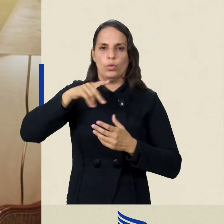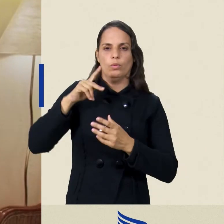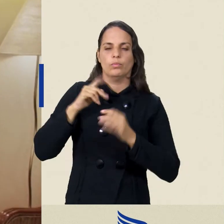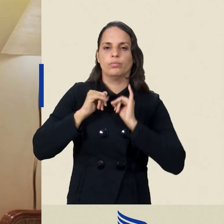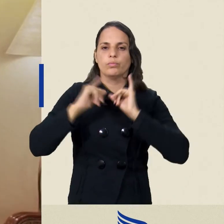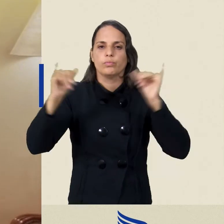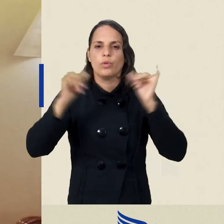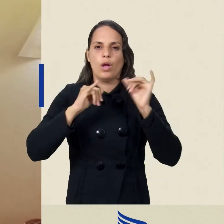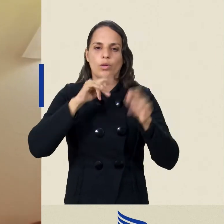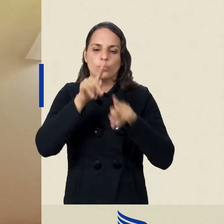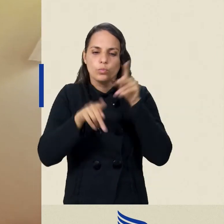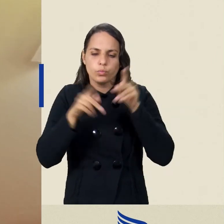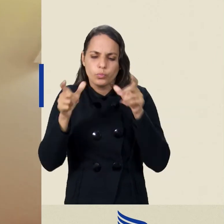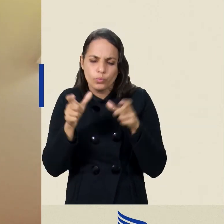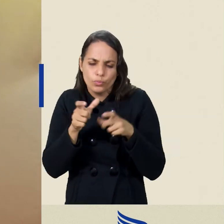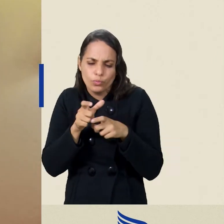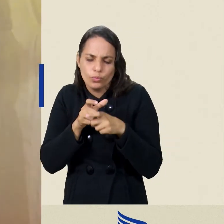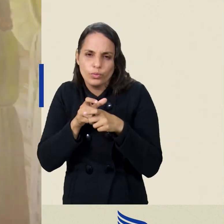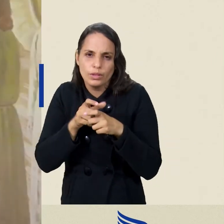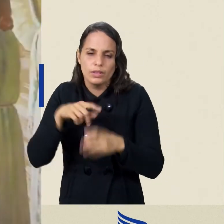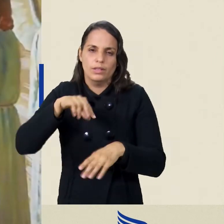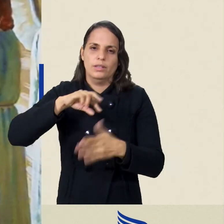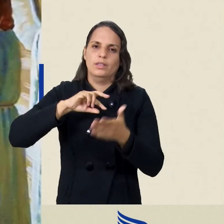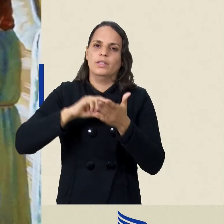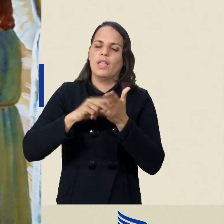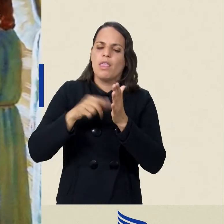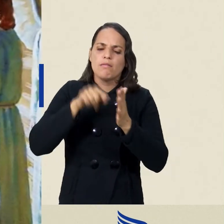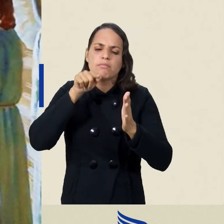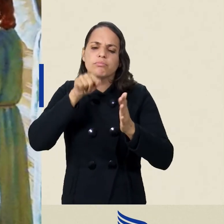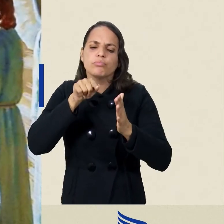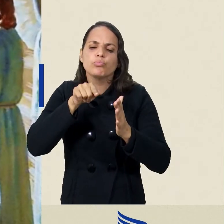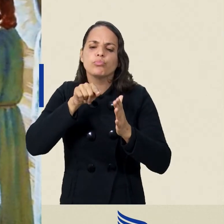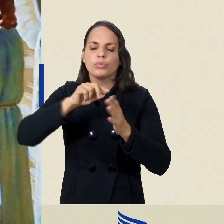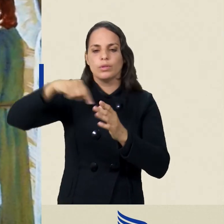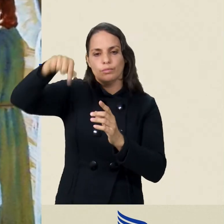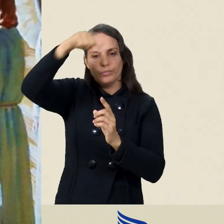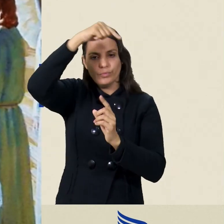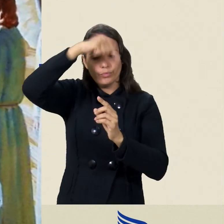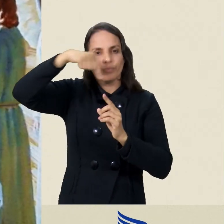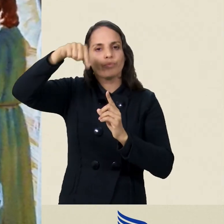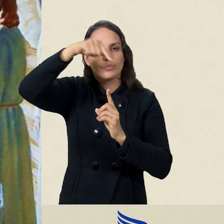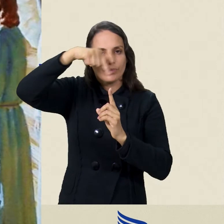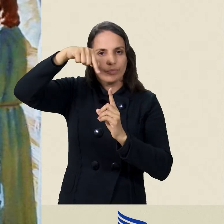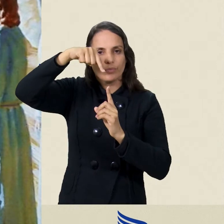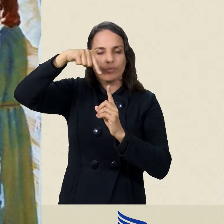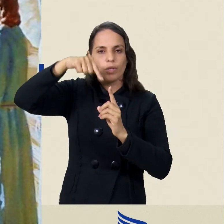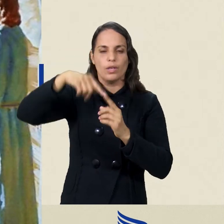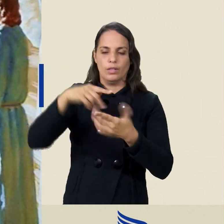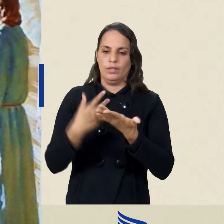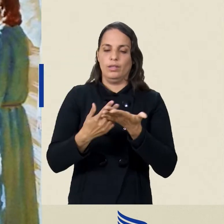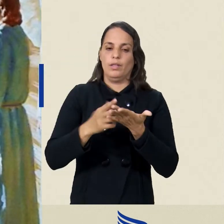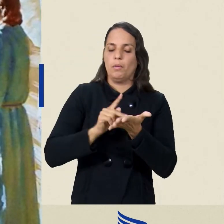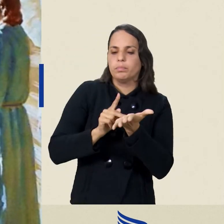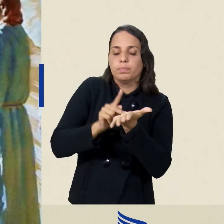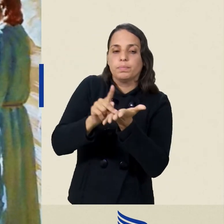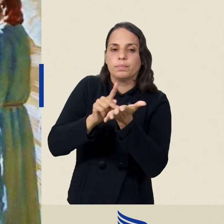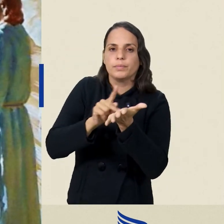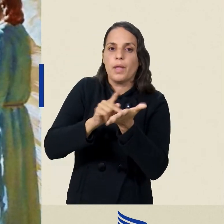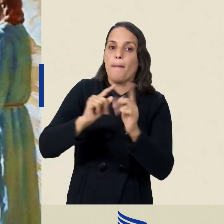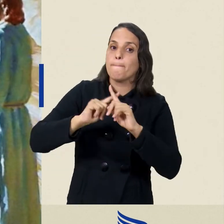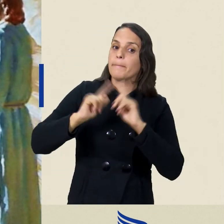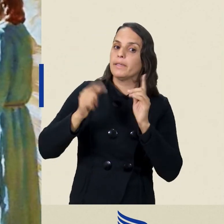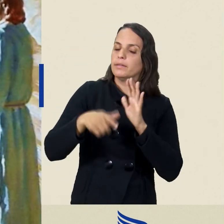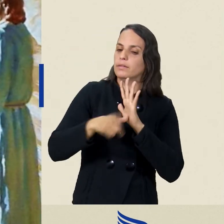e ele os chama de santos. Estes foram justificados e santificados, mas antes de sua